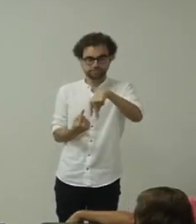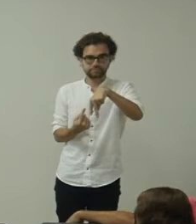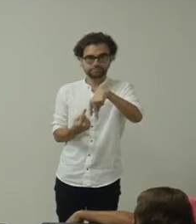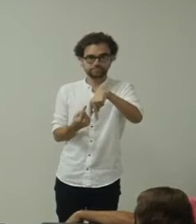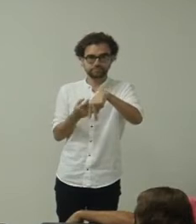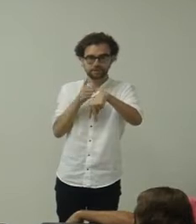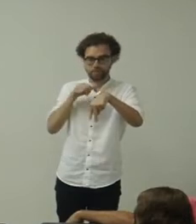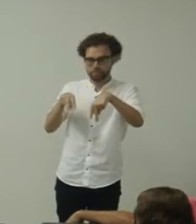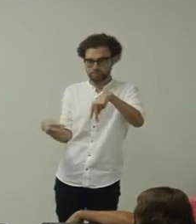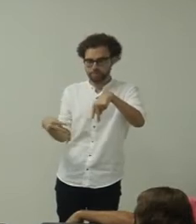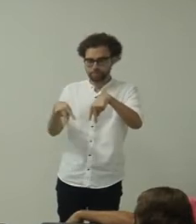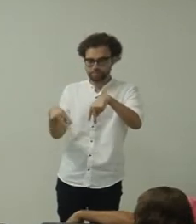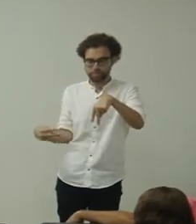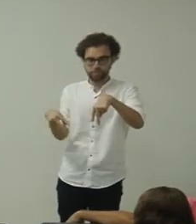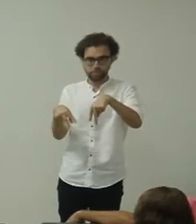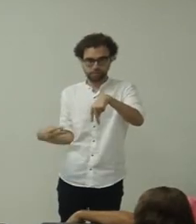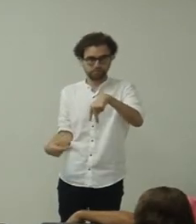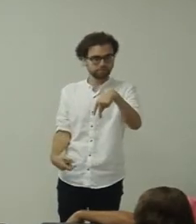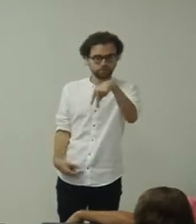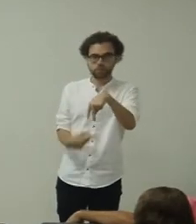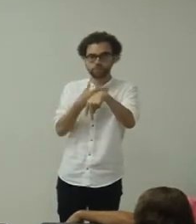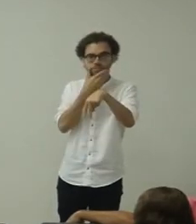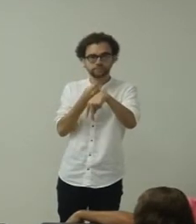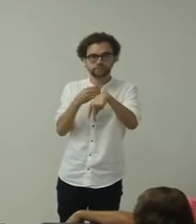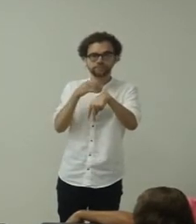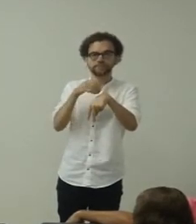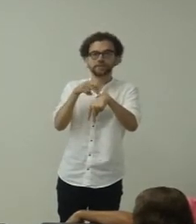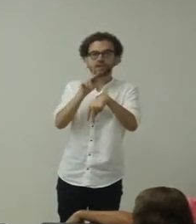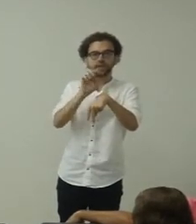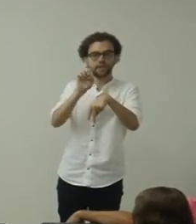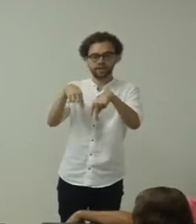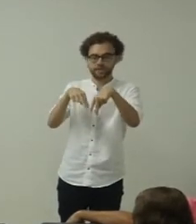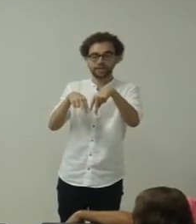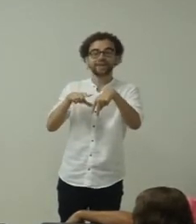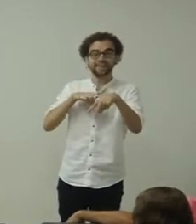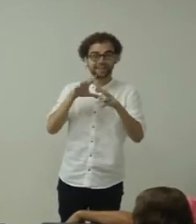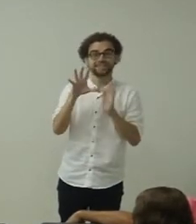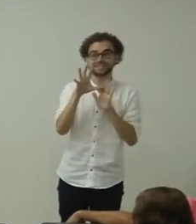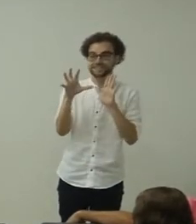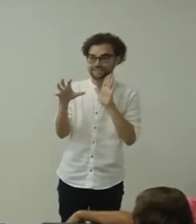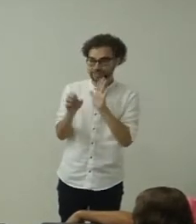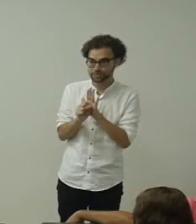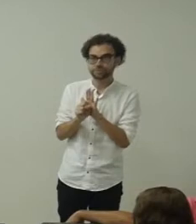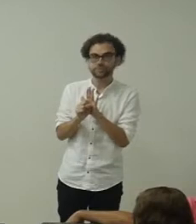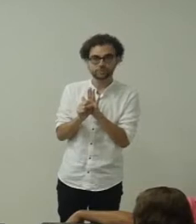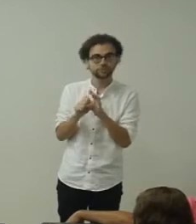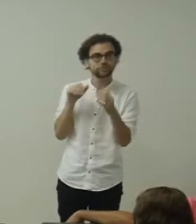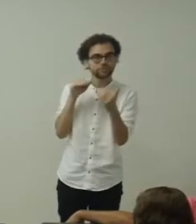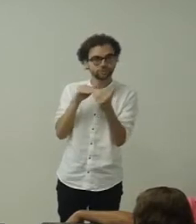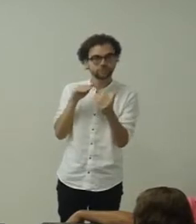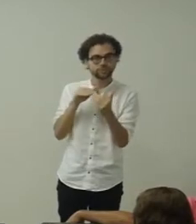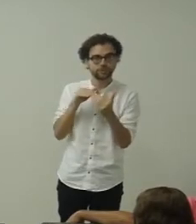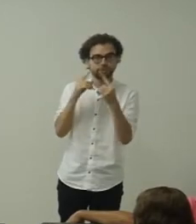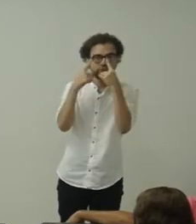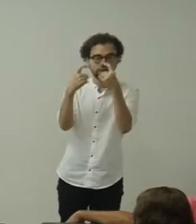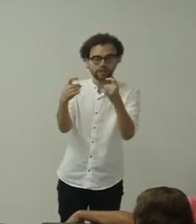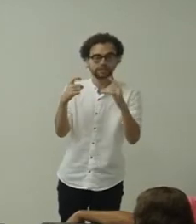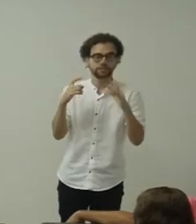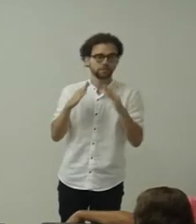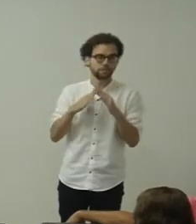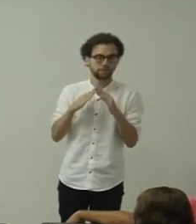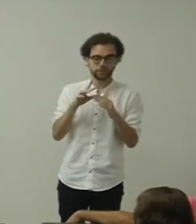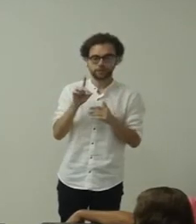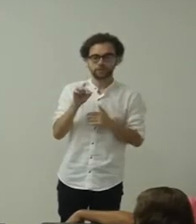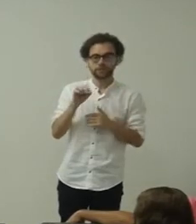São símbolos, sabe? E isso tem tudo a ver com violência doméstica. Porque se eu sou ensinada a